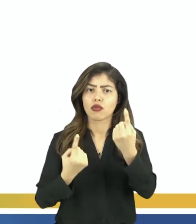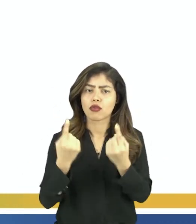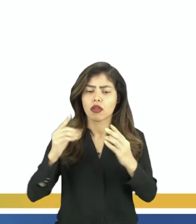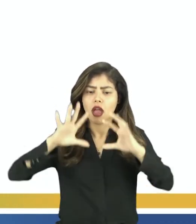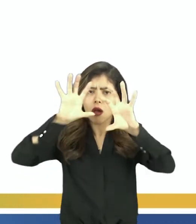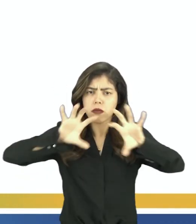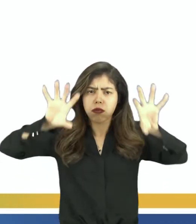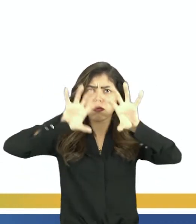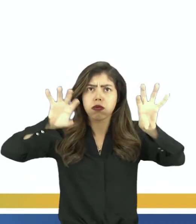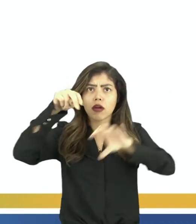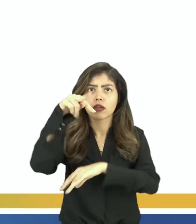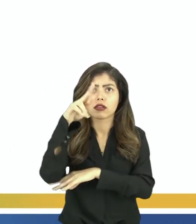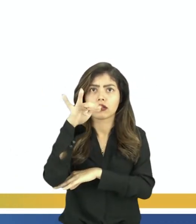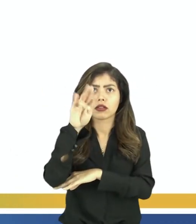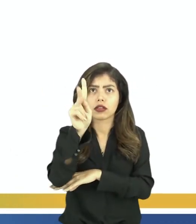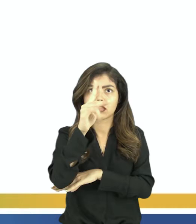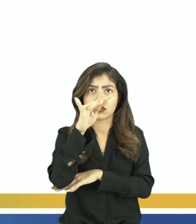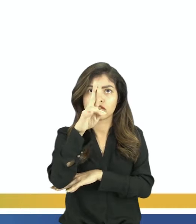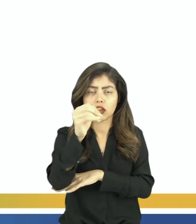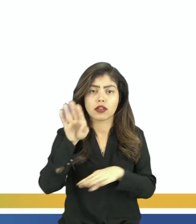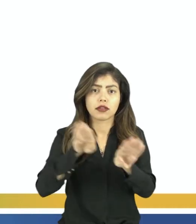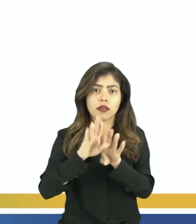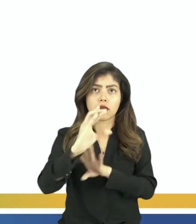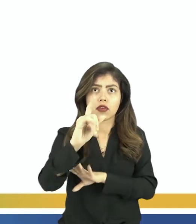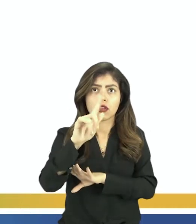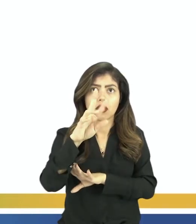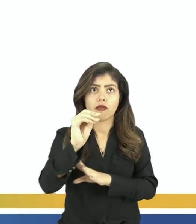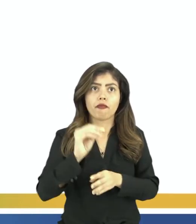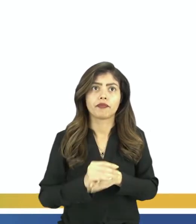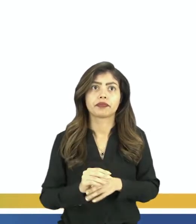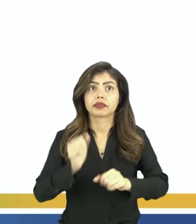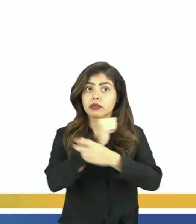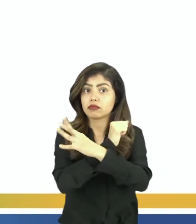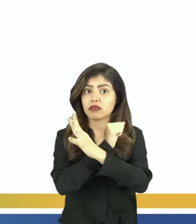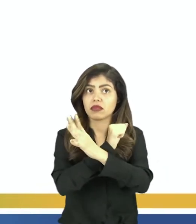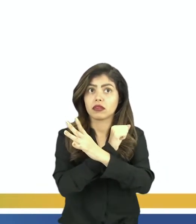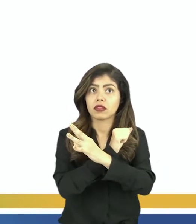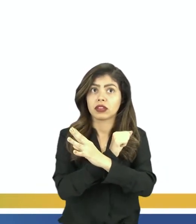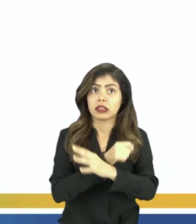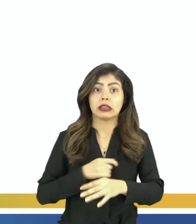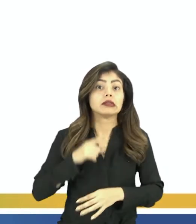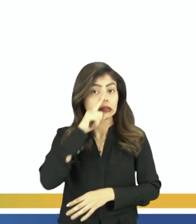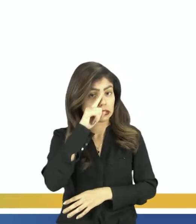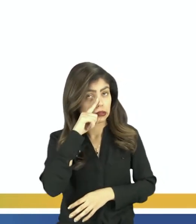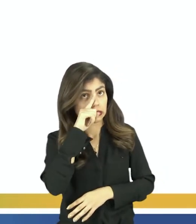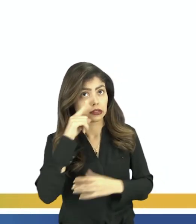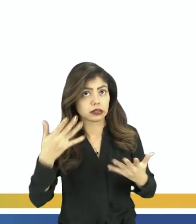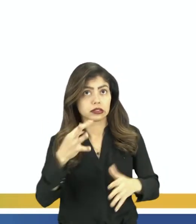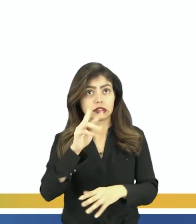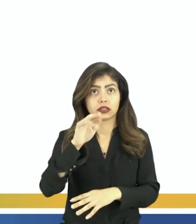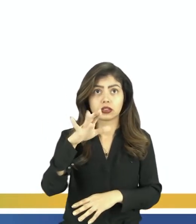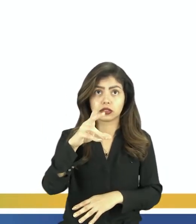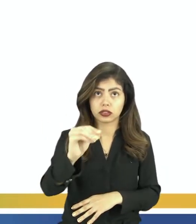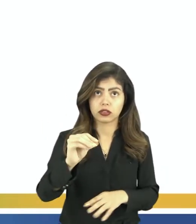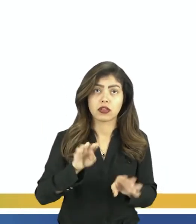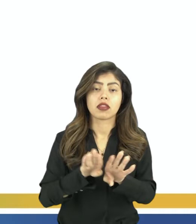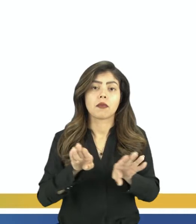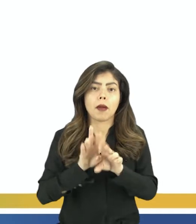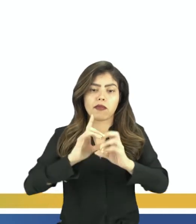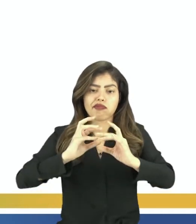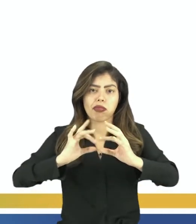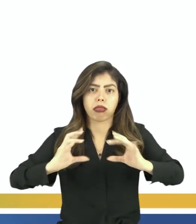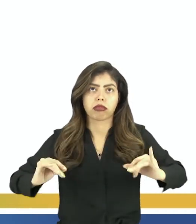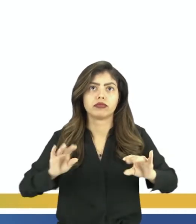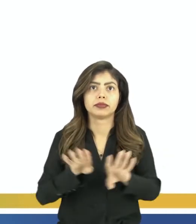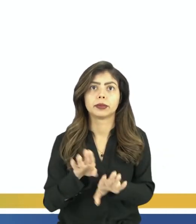gases hidrogênio e o cloro. É um ácido bastante volátil, tóxico e corrosivo. Qual a opção que indica